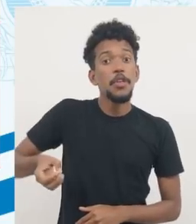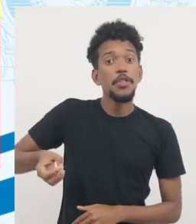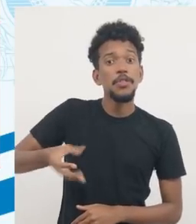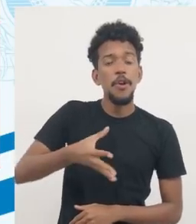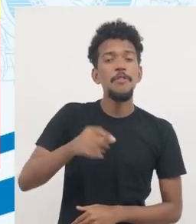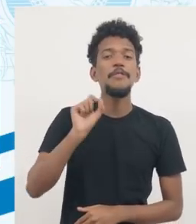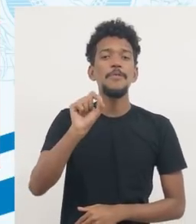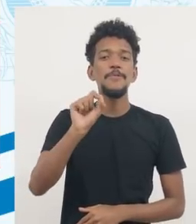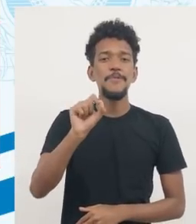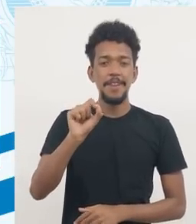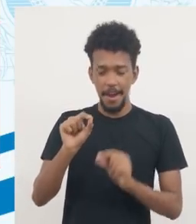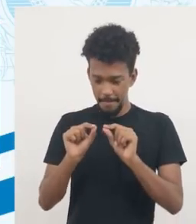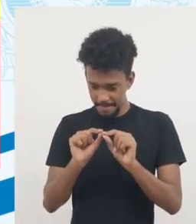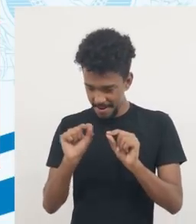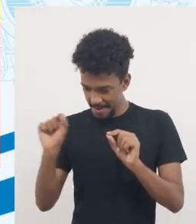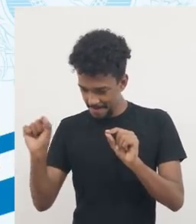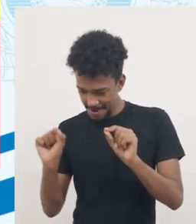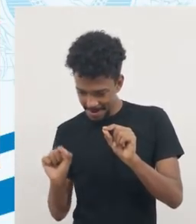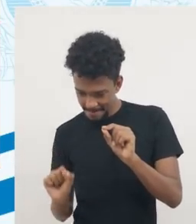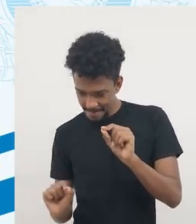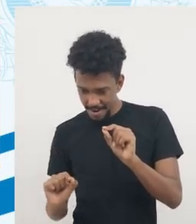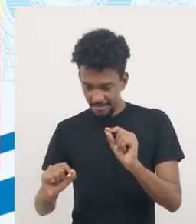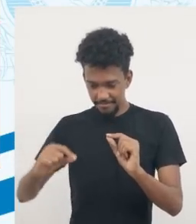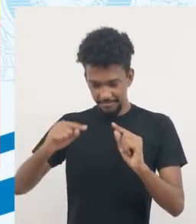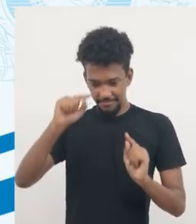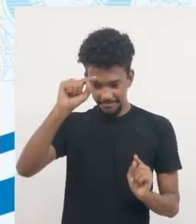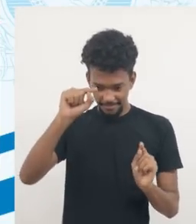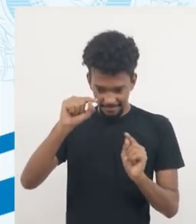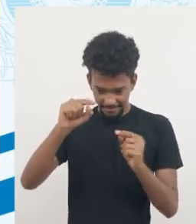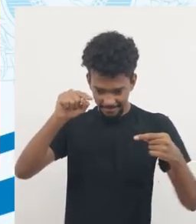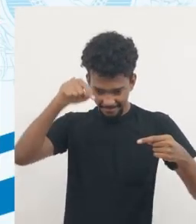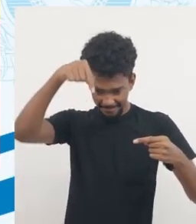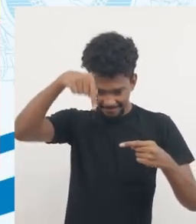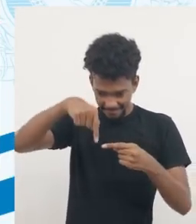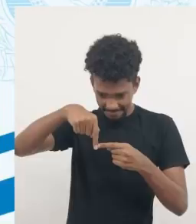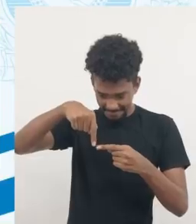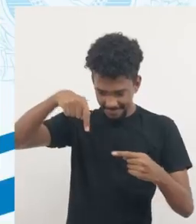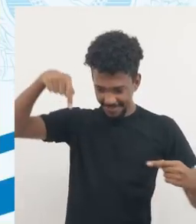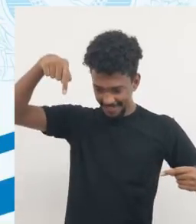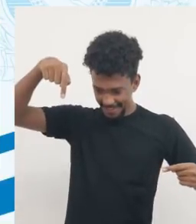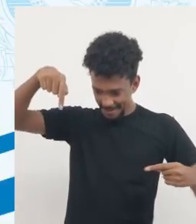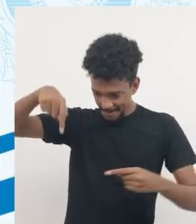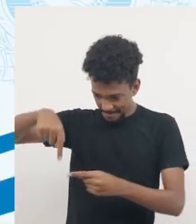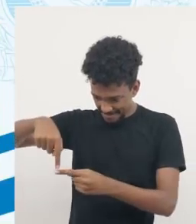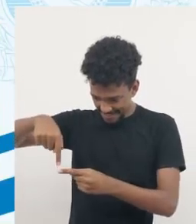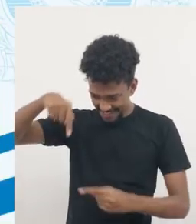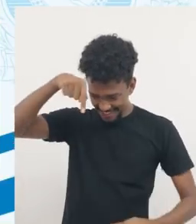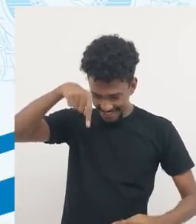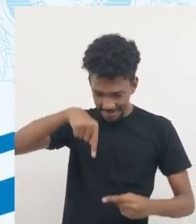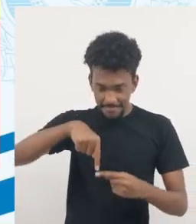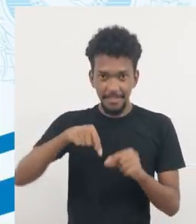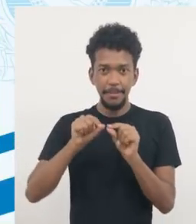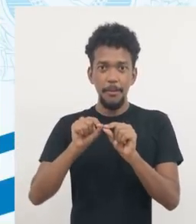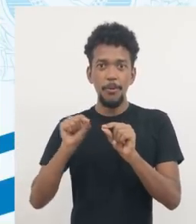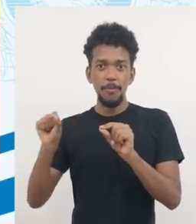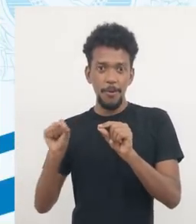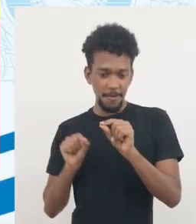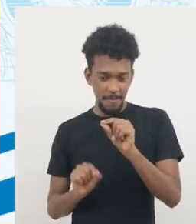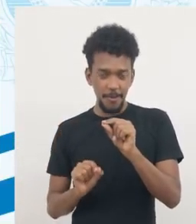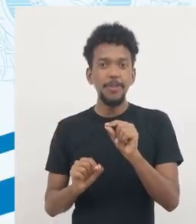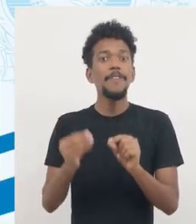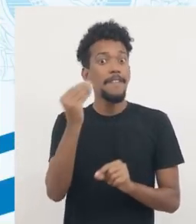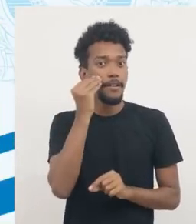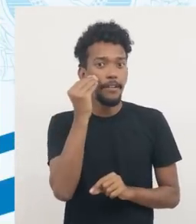novas coordenadas conforme aparece na sua tela. Ah, legal! Isso, muito